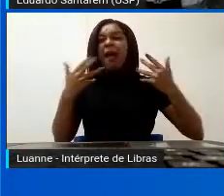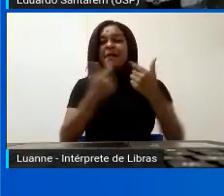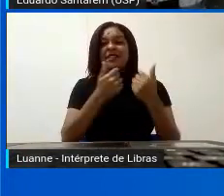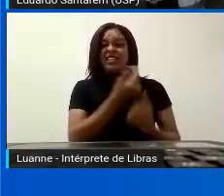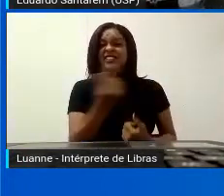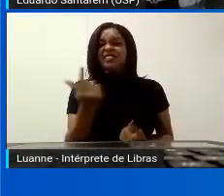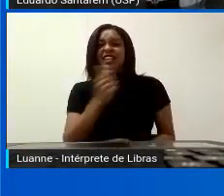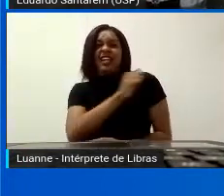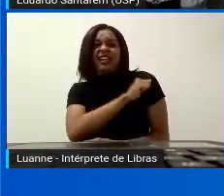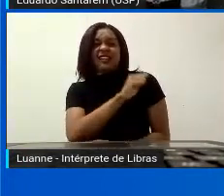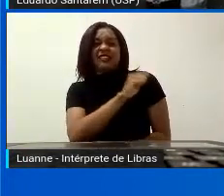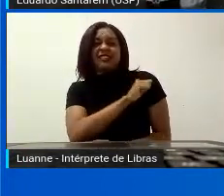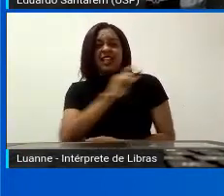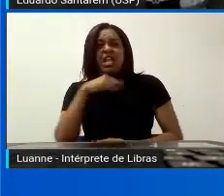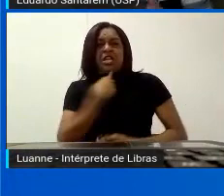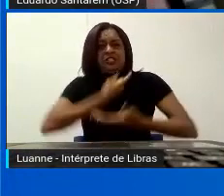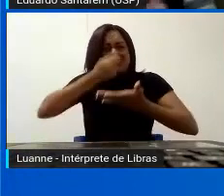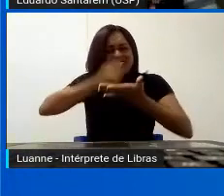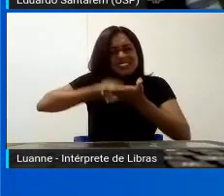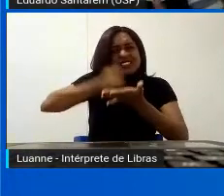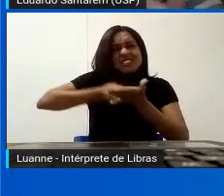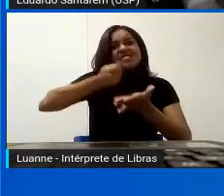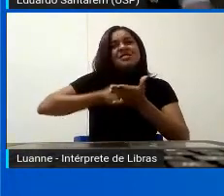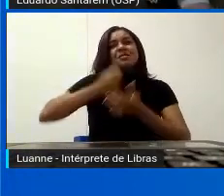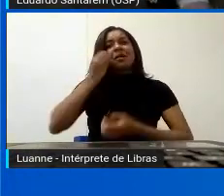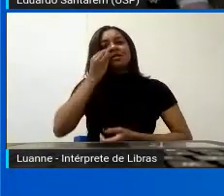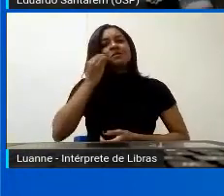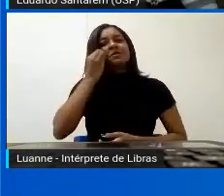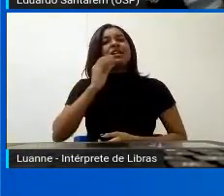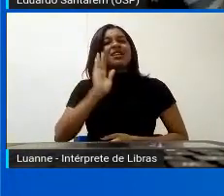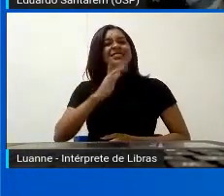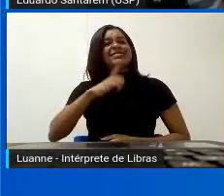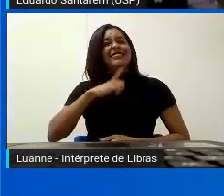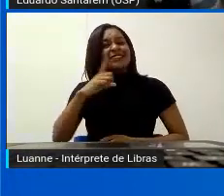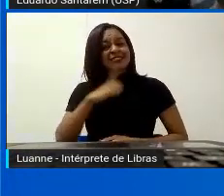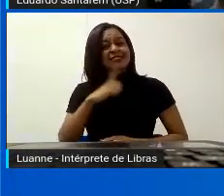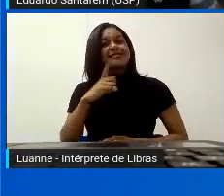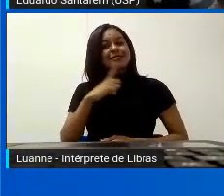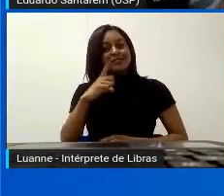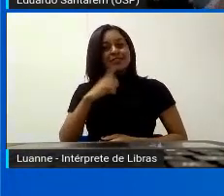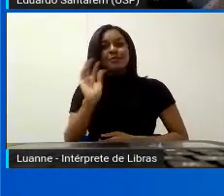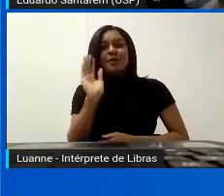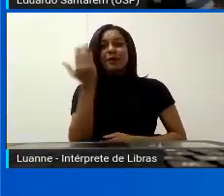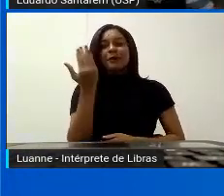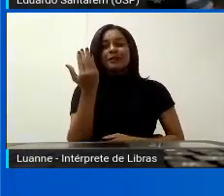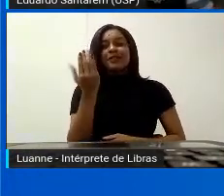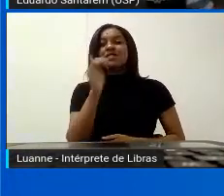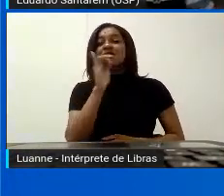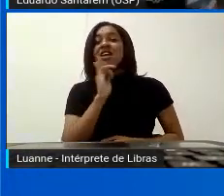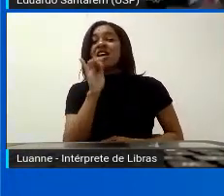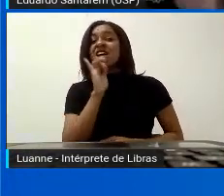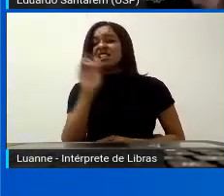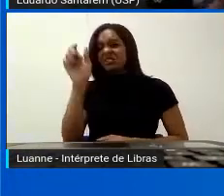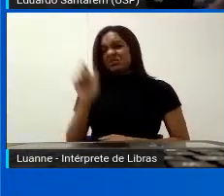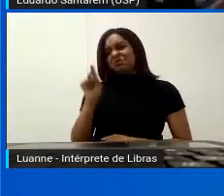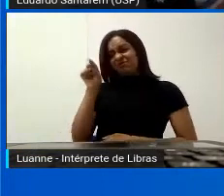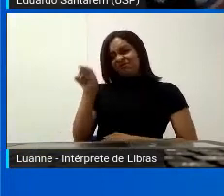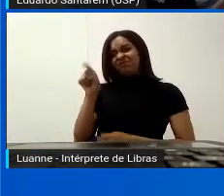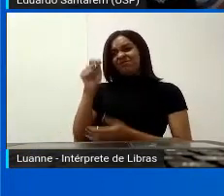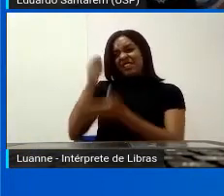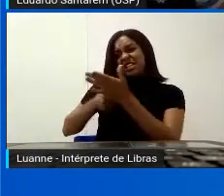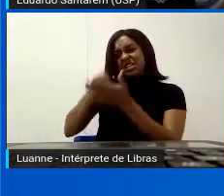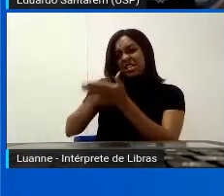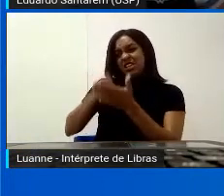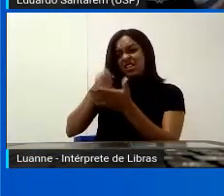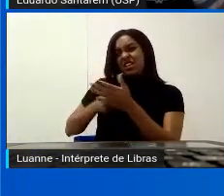explore esses experimentos que existem né para que isso aconteça então por exemplo quando eu vejo alguém cobrando hoje em dia o ensino híbrido